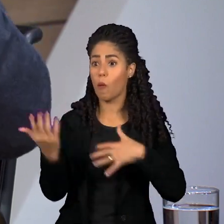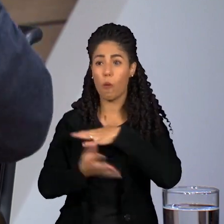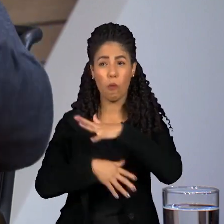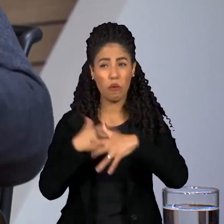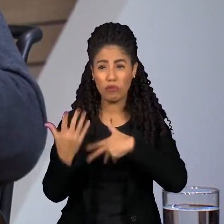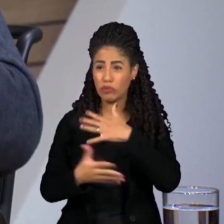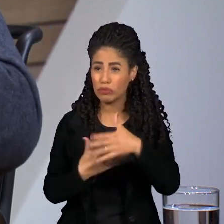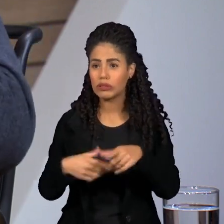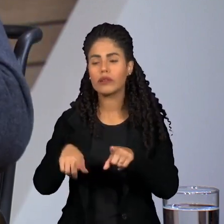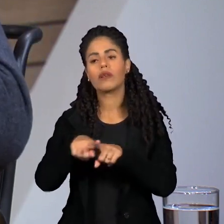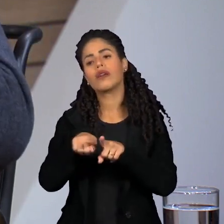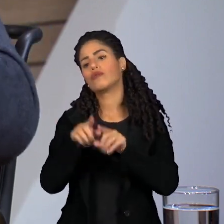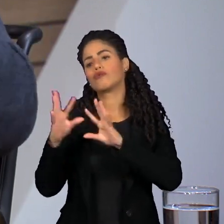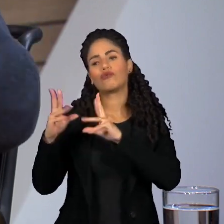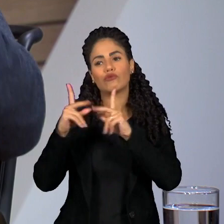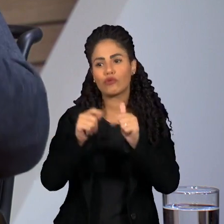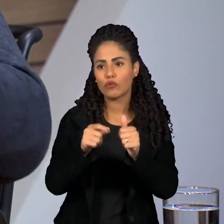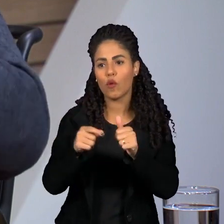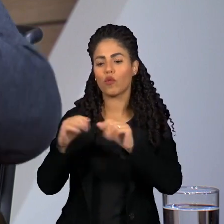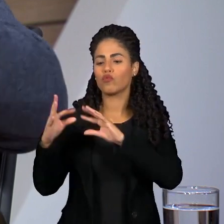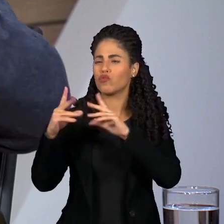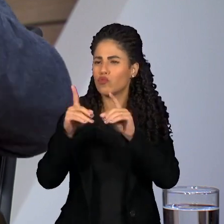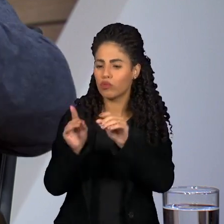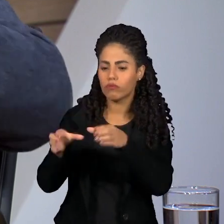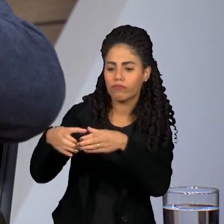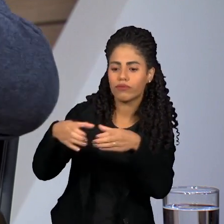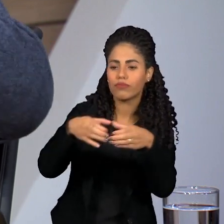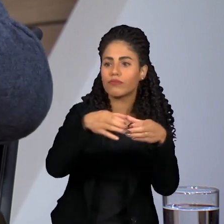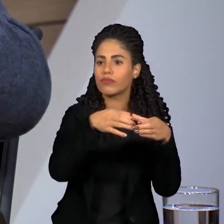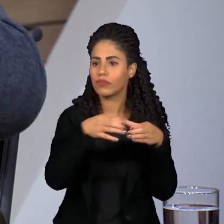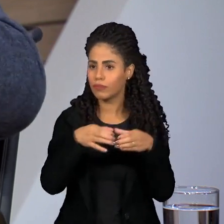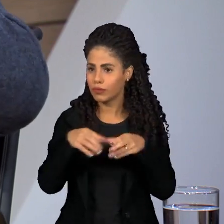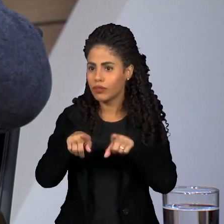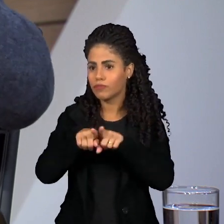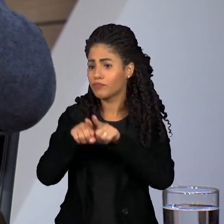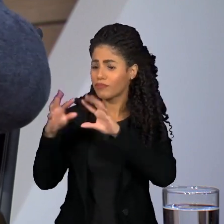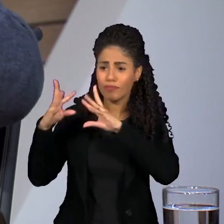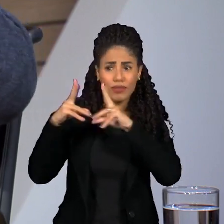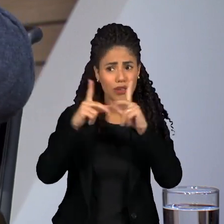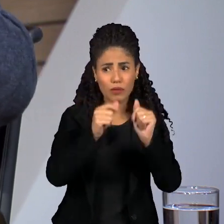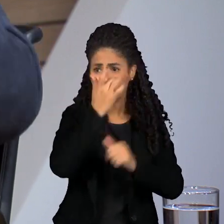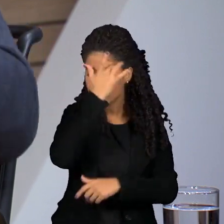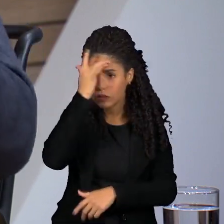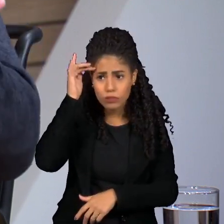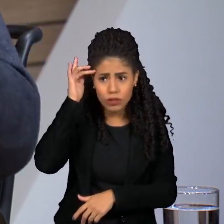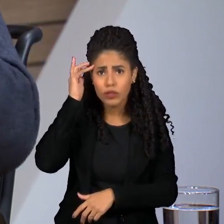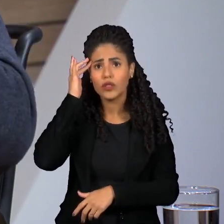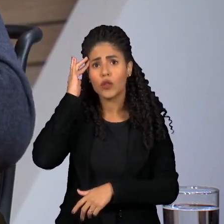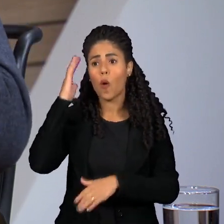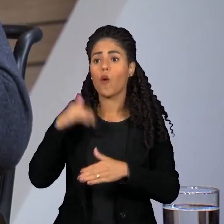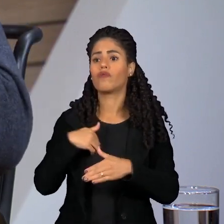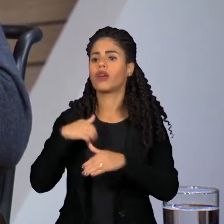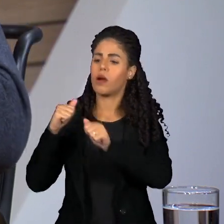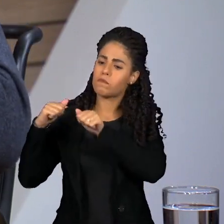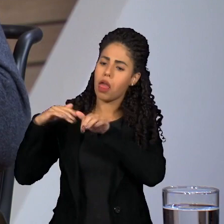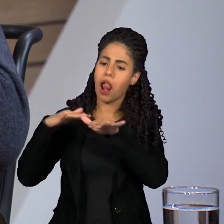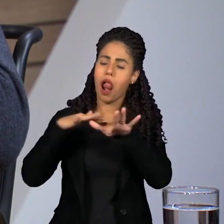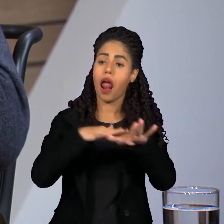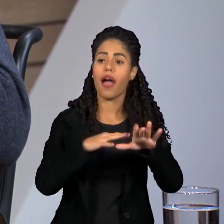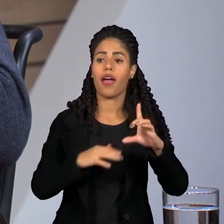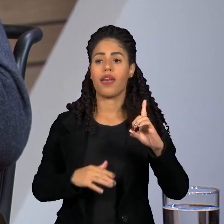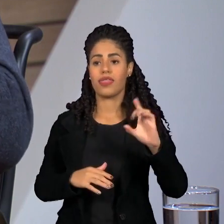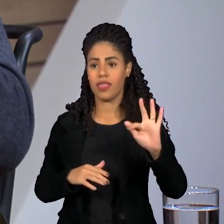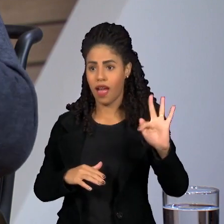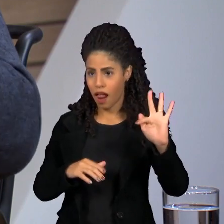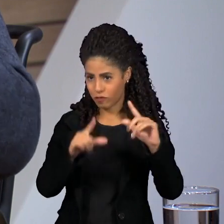nas entidades de classe, nas associações empresariais, todo mundo desceu em Brasília